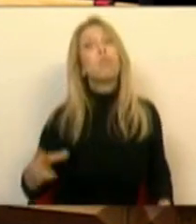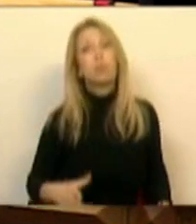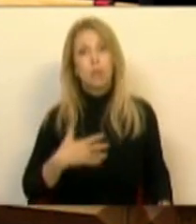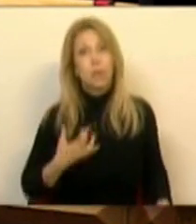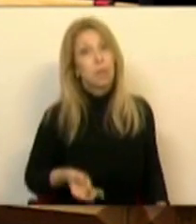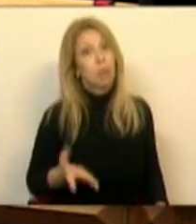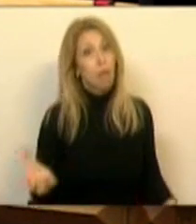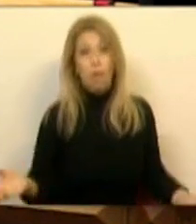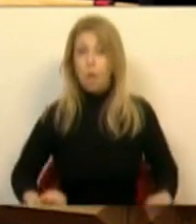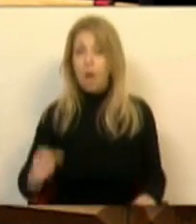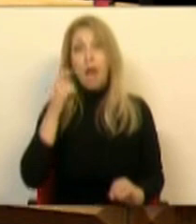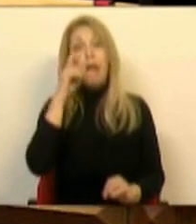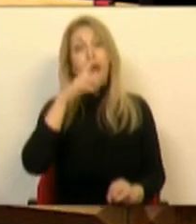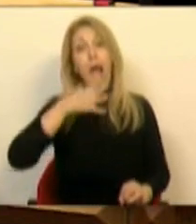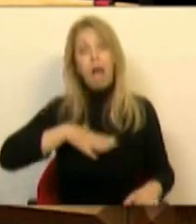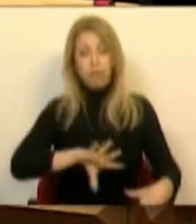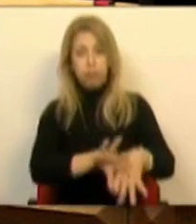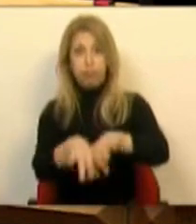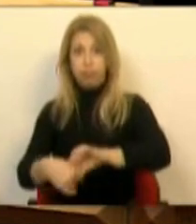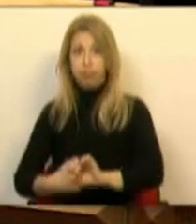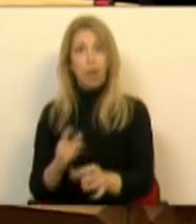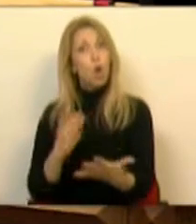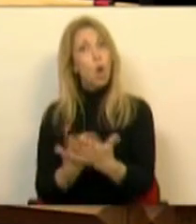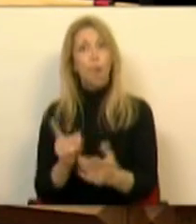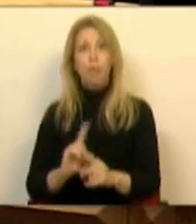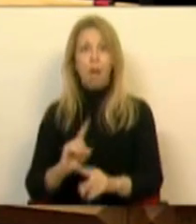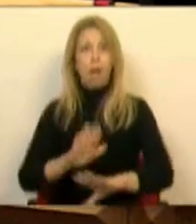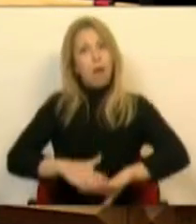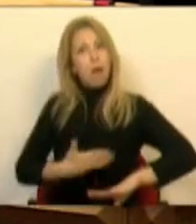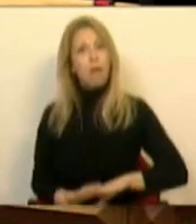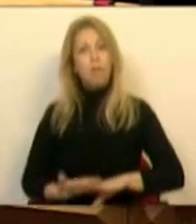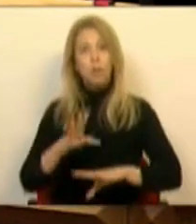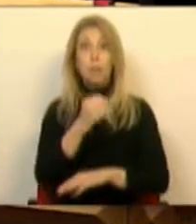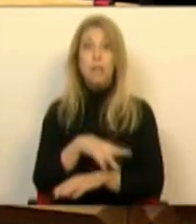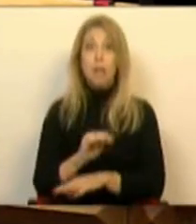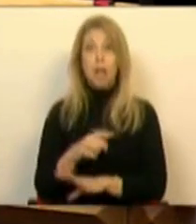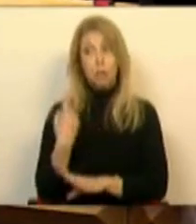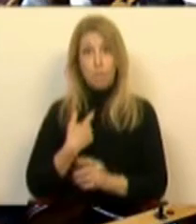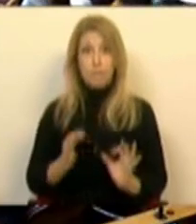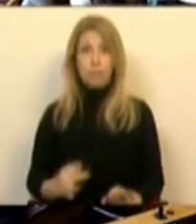desmantelar e não fortalecer o SNS. Trabalhemos todos para melhorar. Muito obrigado.